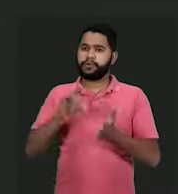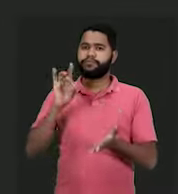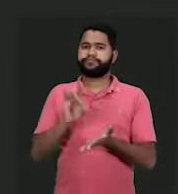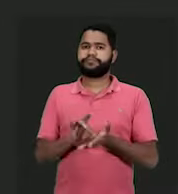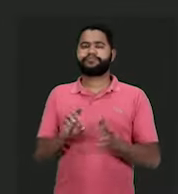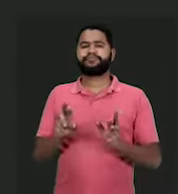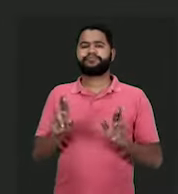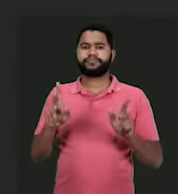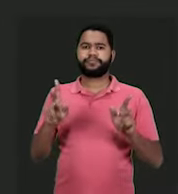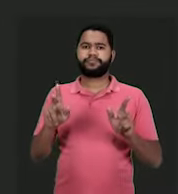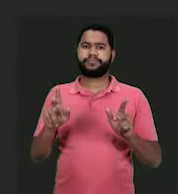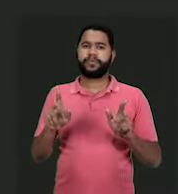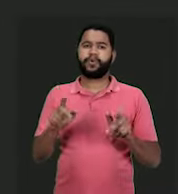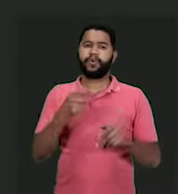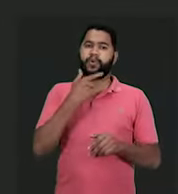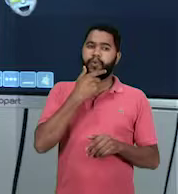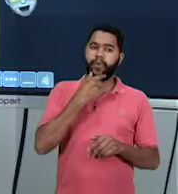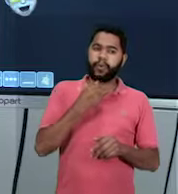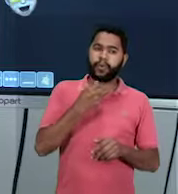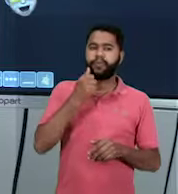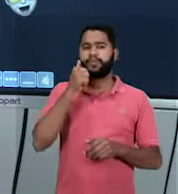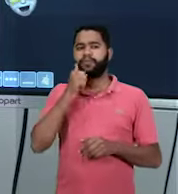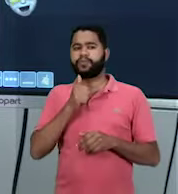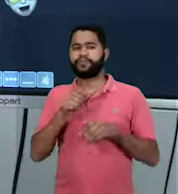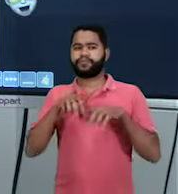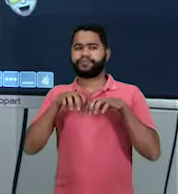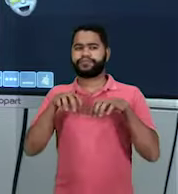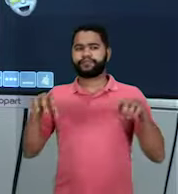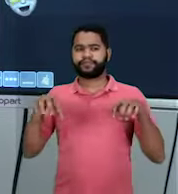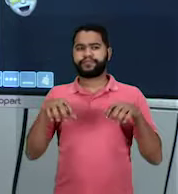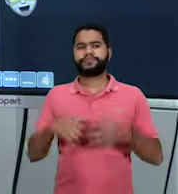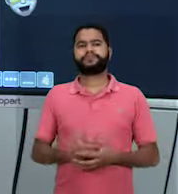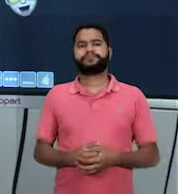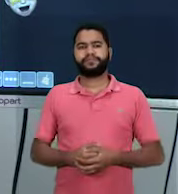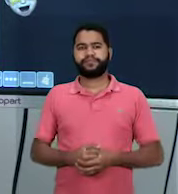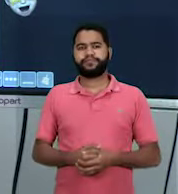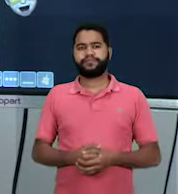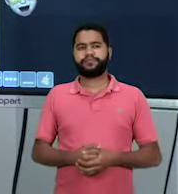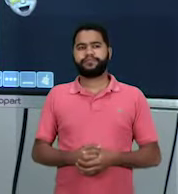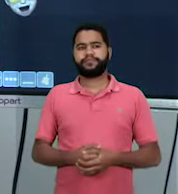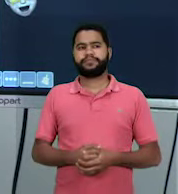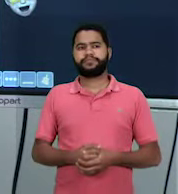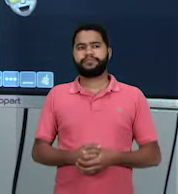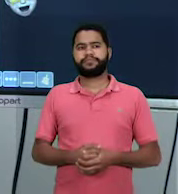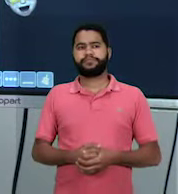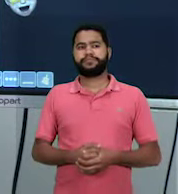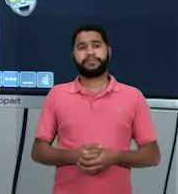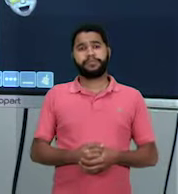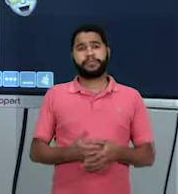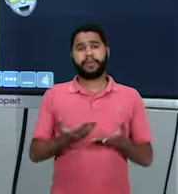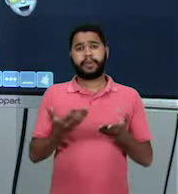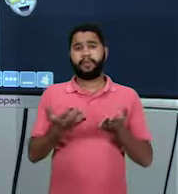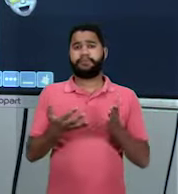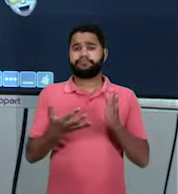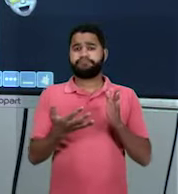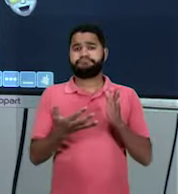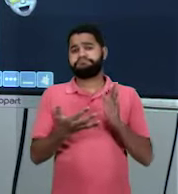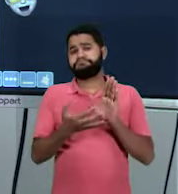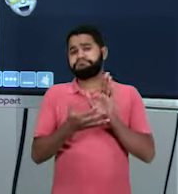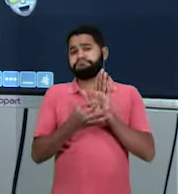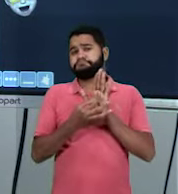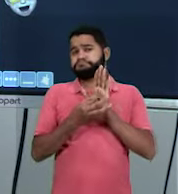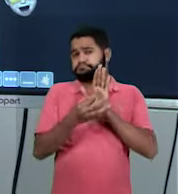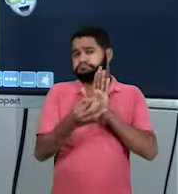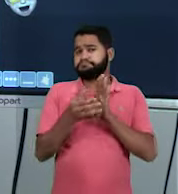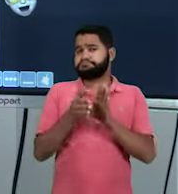diferenciar o sexo masculino pelo sexo feminino. Tá? Então é uma super dica aí, uma coisa muito importante